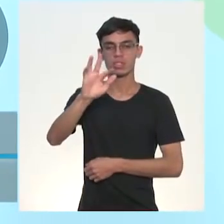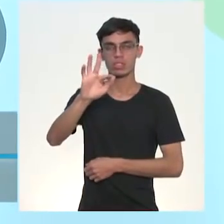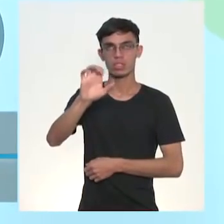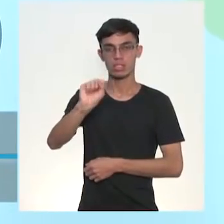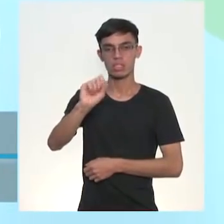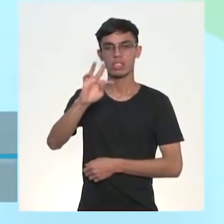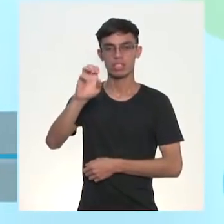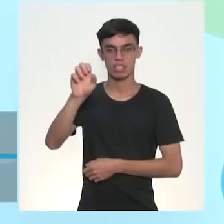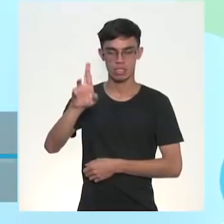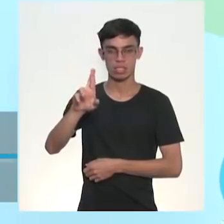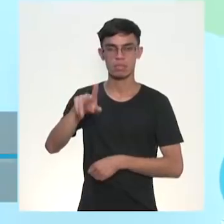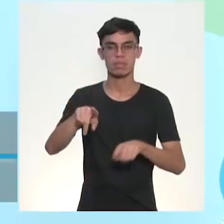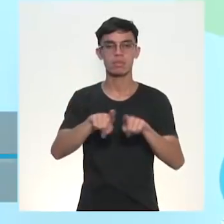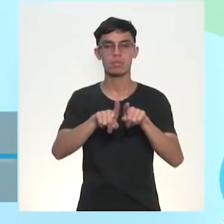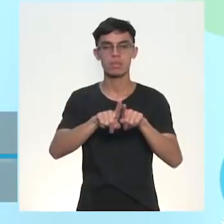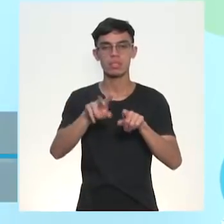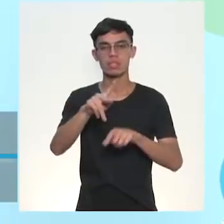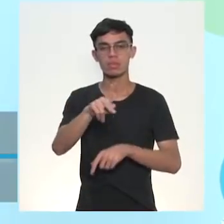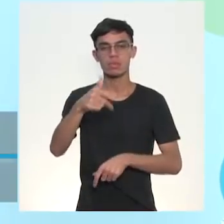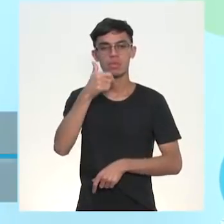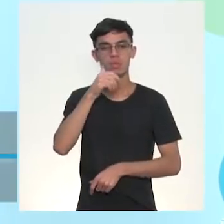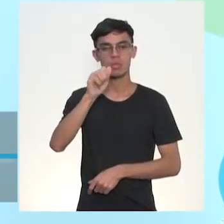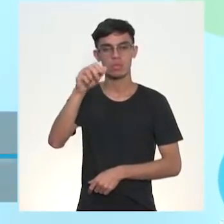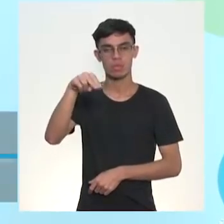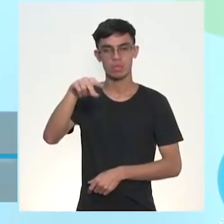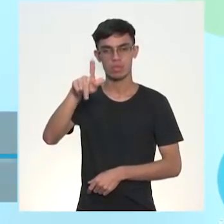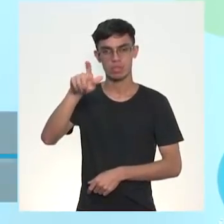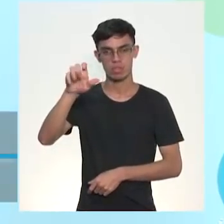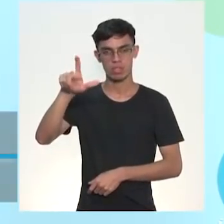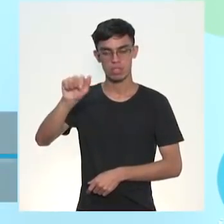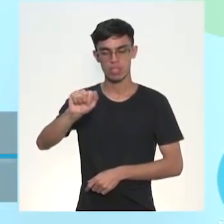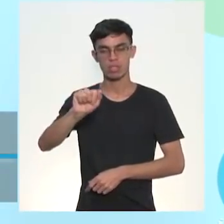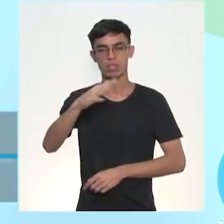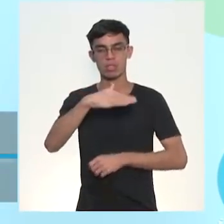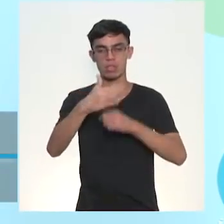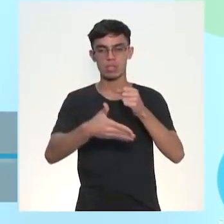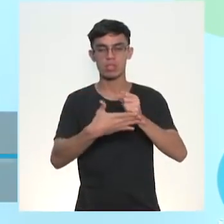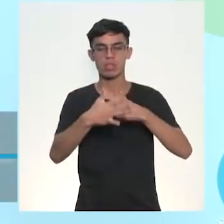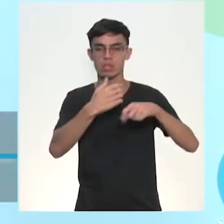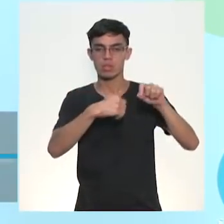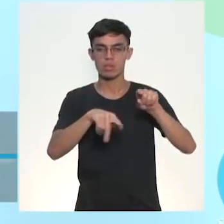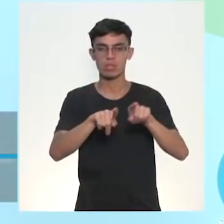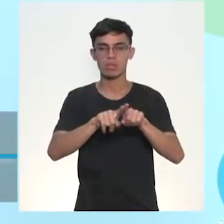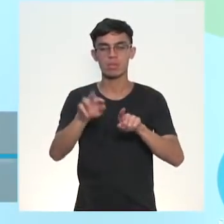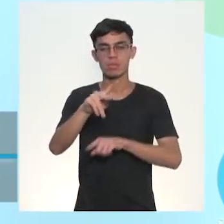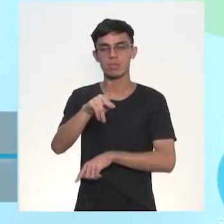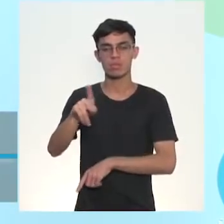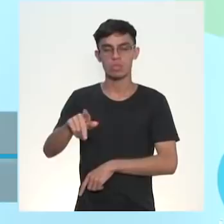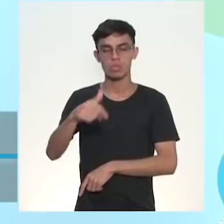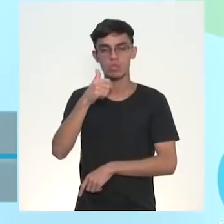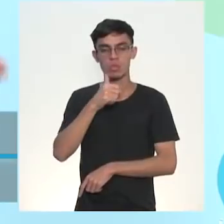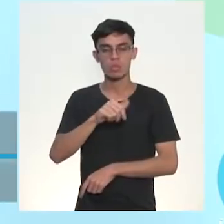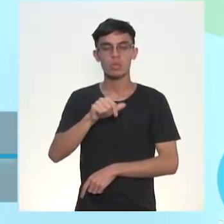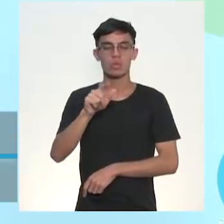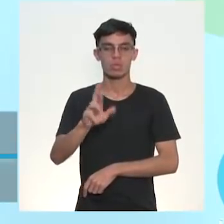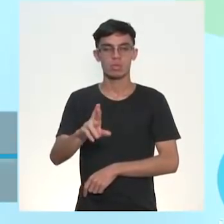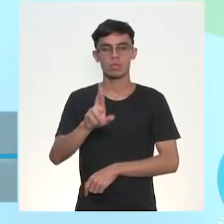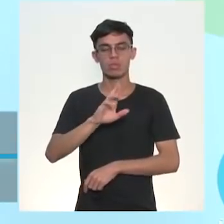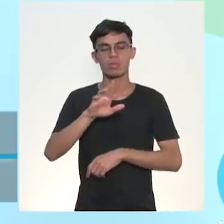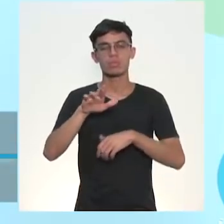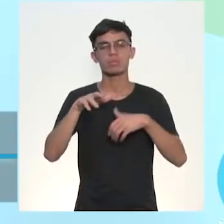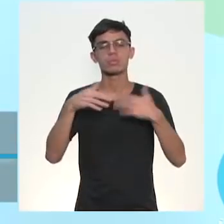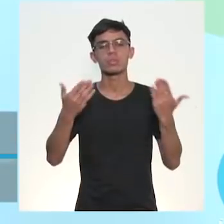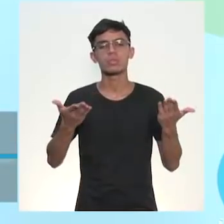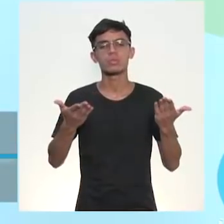Esther. Também temos aí da Pro Ângela, economia e sustentabilidade, Pro George também comentou aqui, para saber qual é mais eficiente